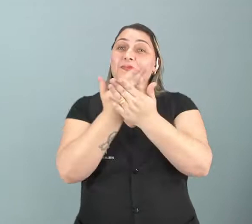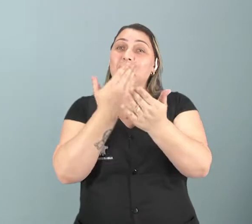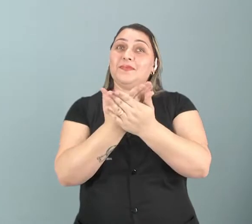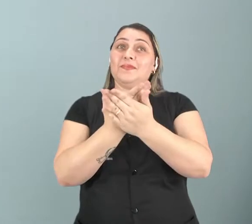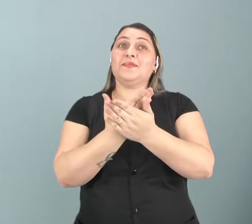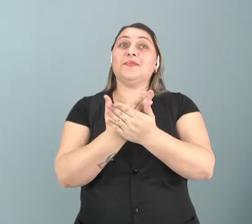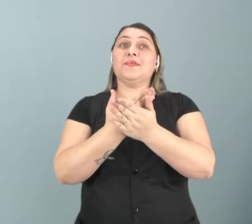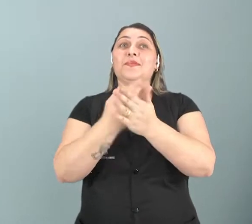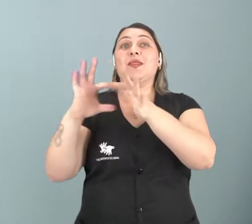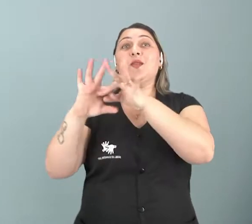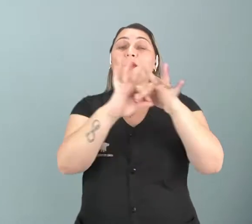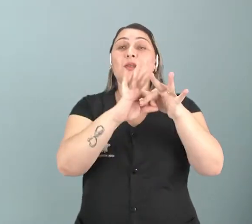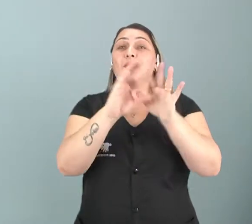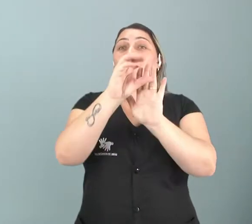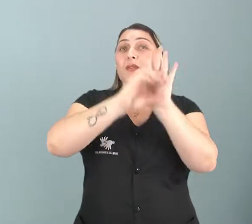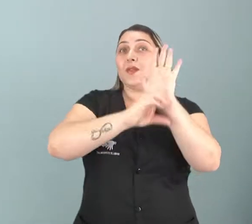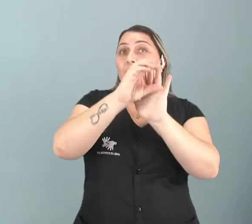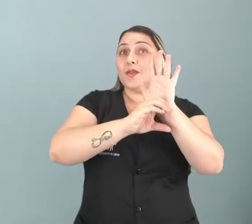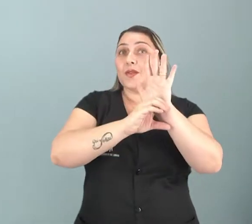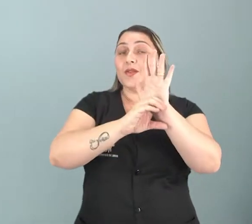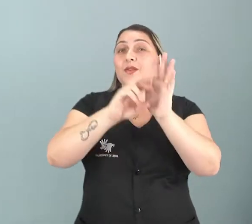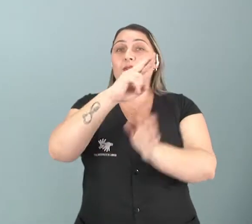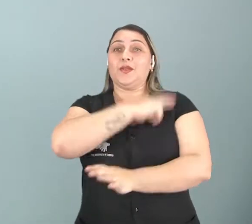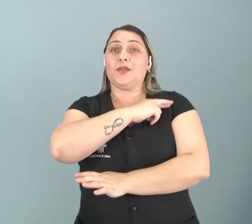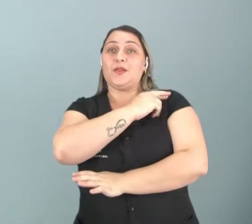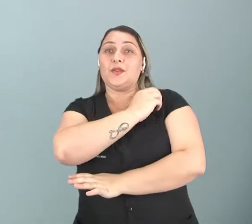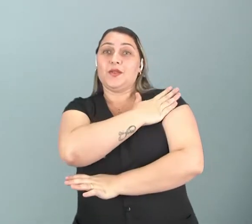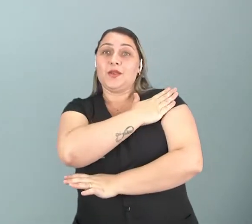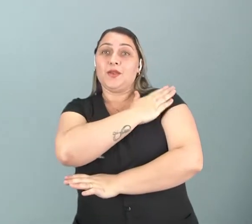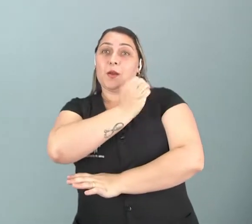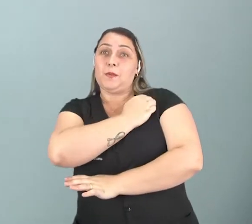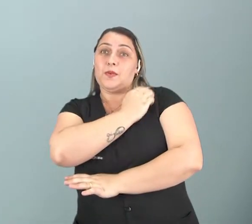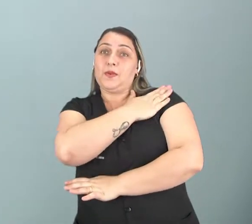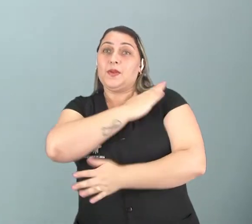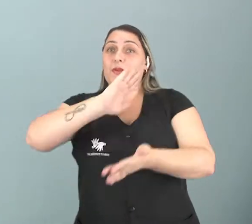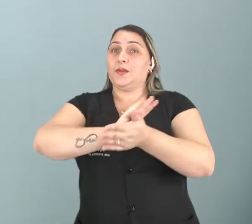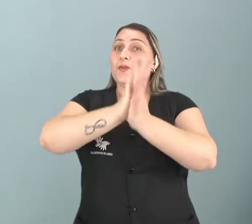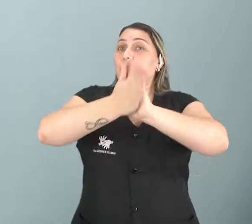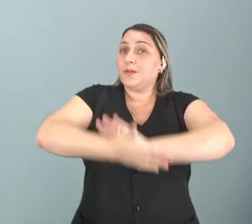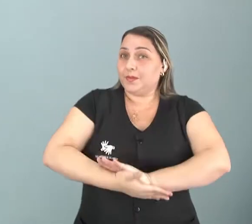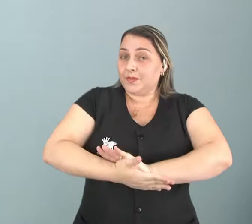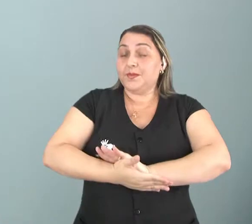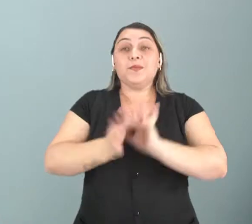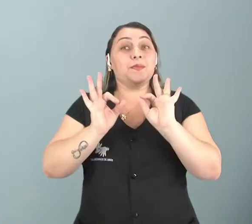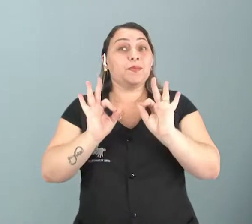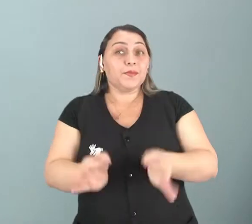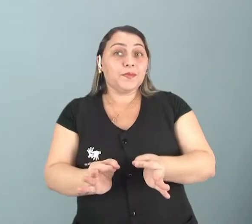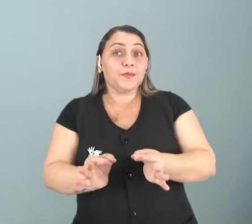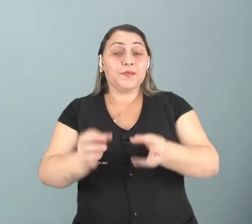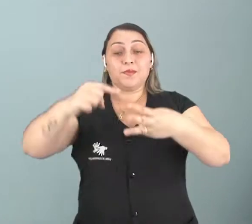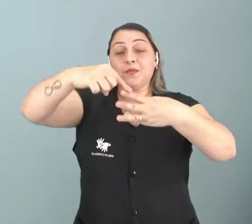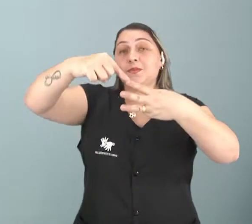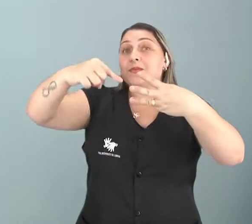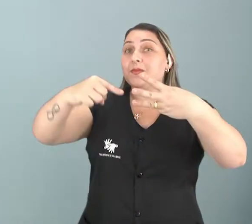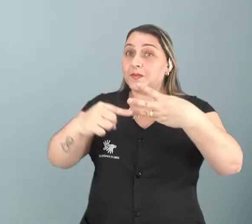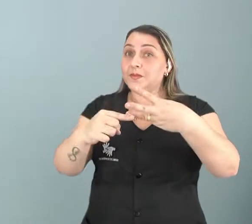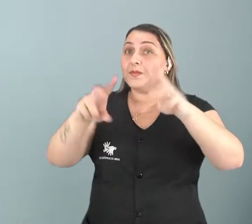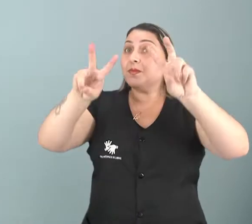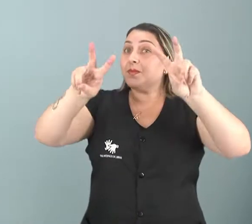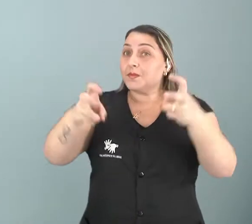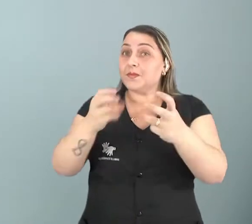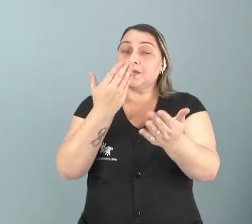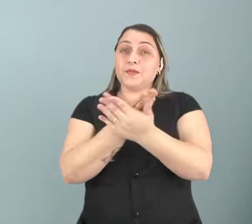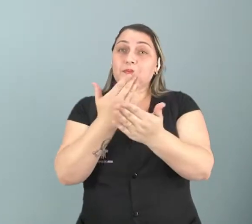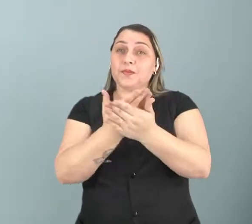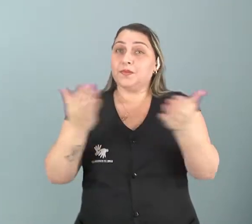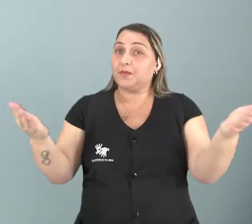ser contexto e conceito de racismo, preconceito e discriminação, certo? Então a gente vai abordar esses três termos na aula